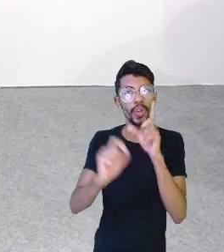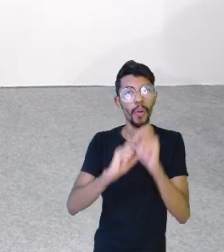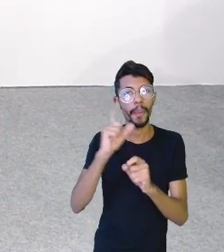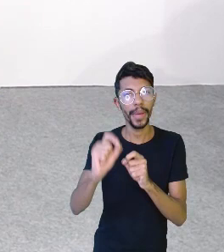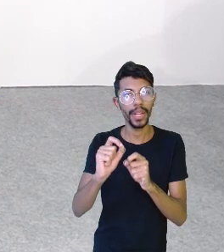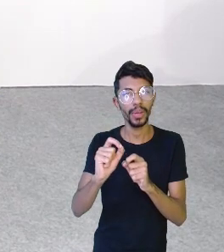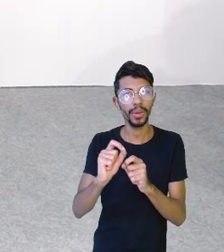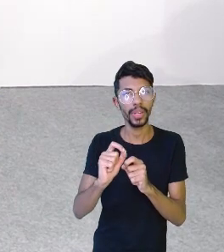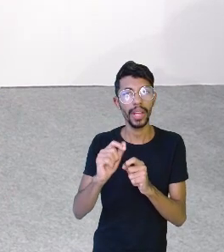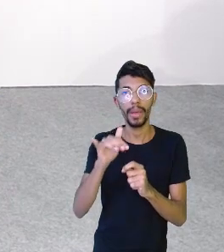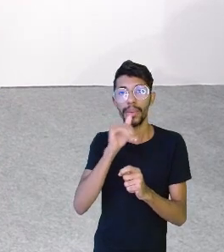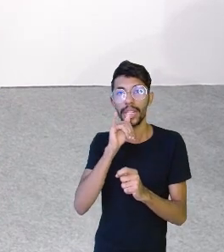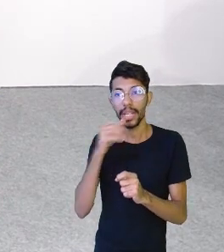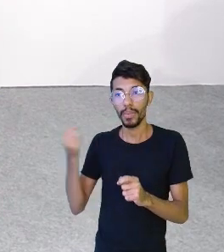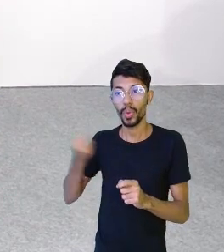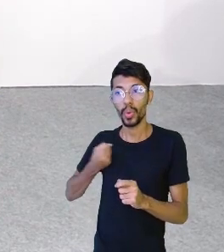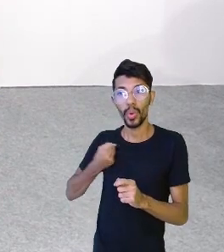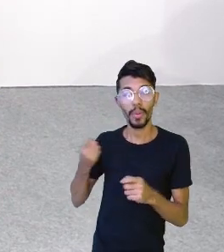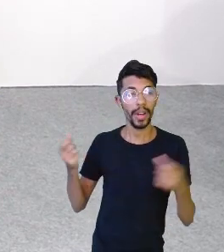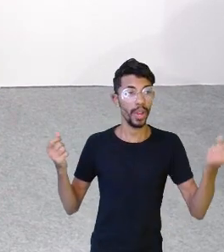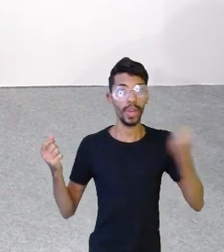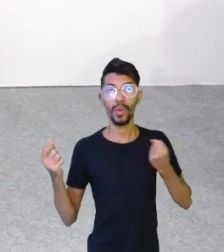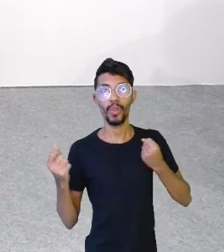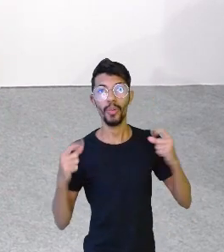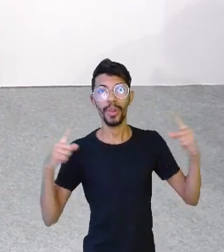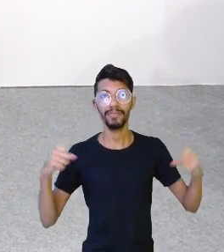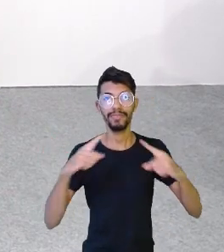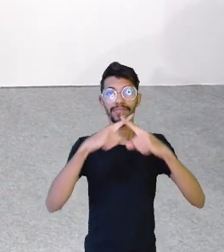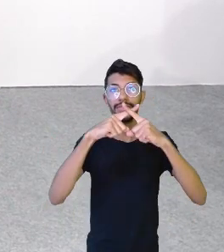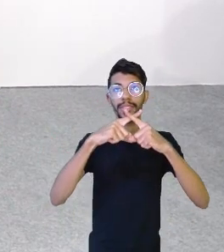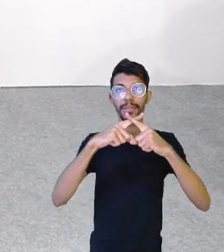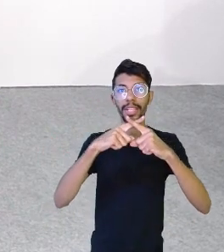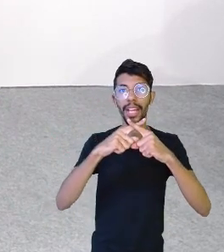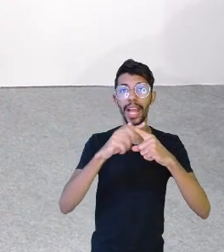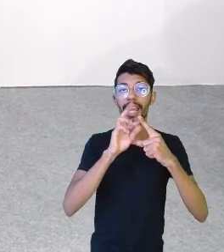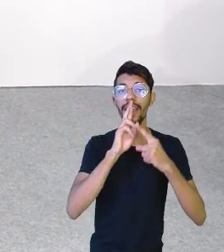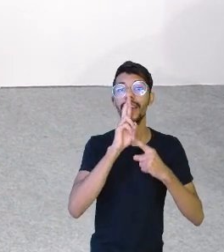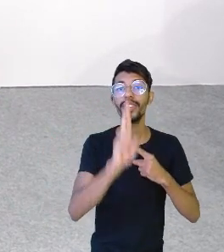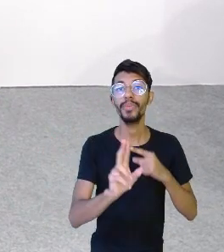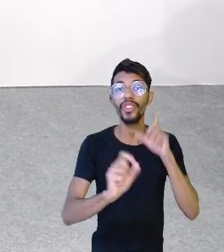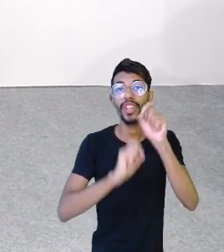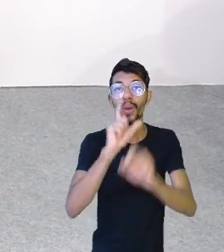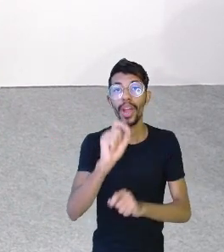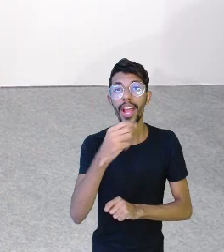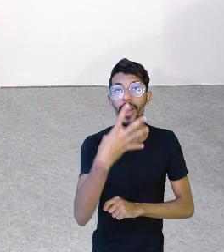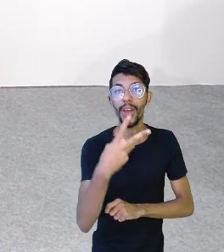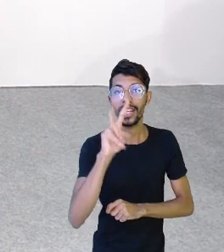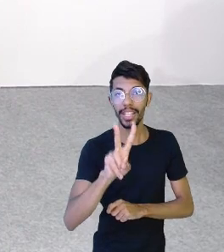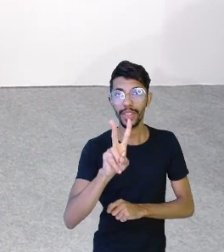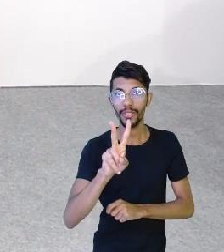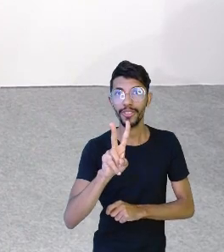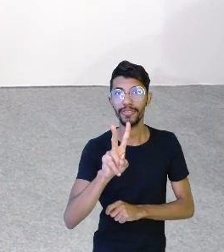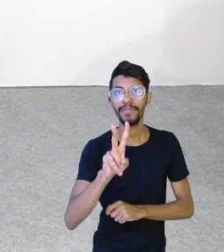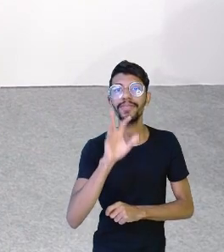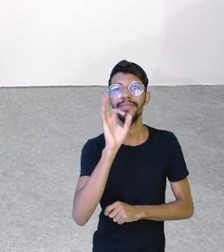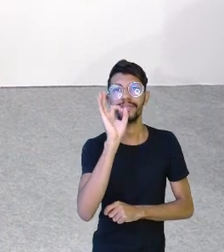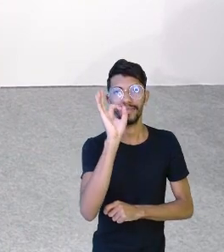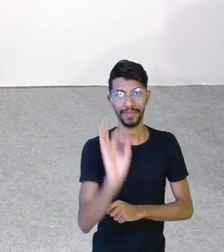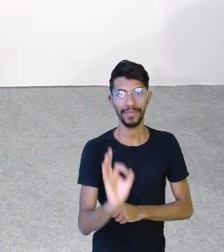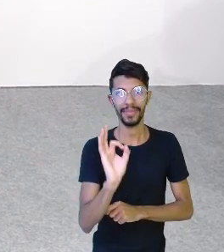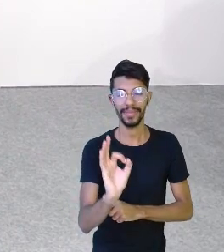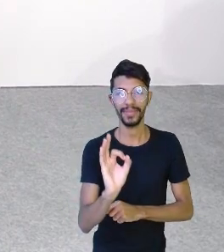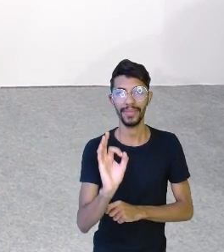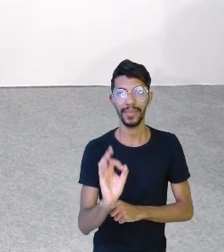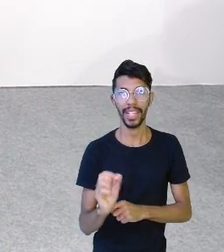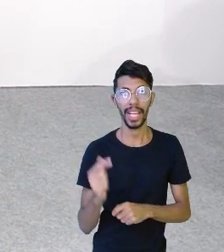por esse. Mauriceia, o número que multiplicado por esse vai dar 42. E Sandra, o número que multiplicado por esse vai